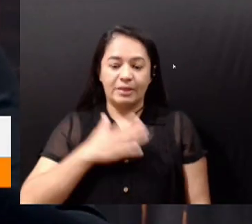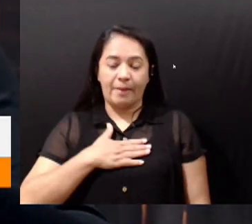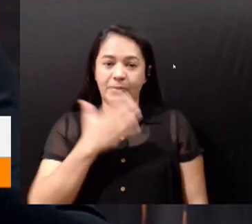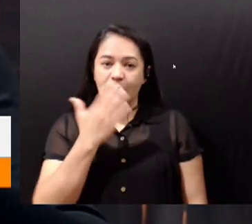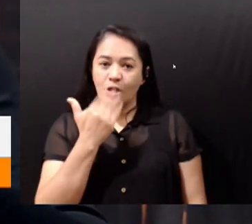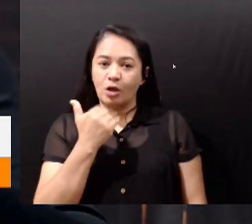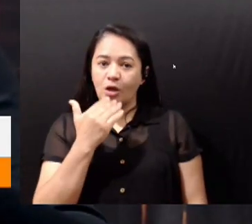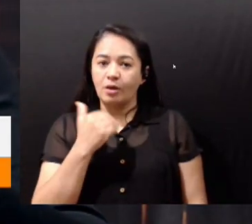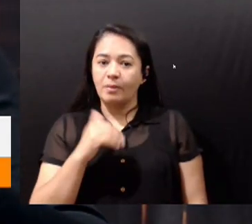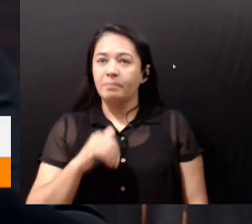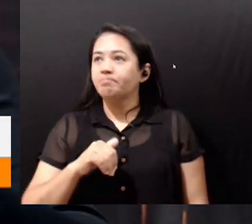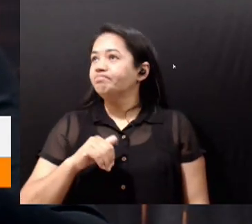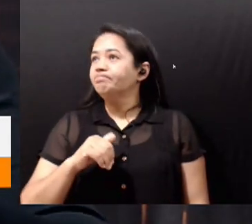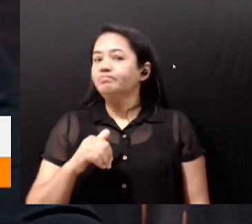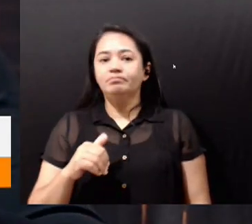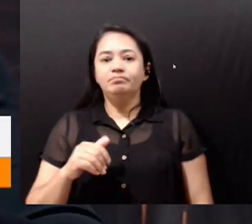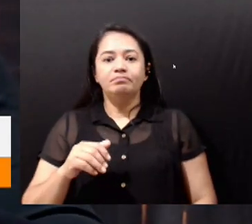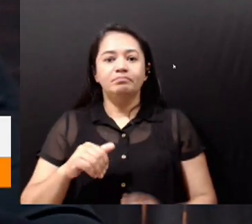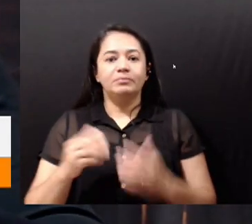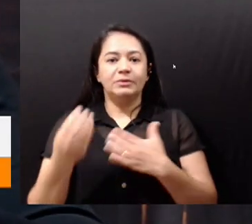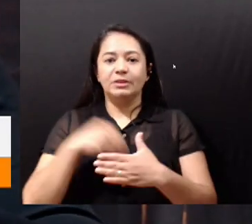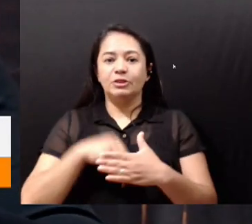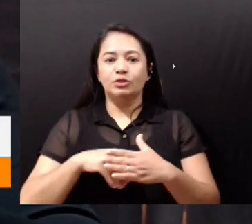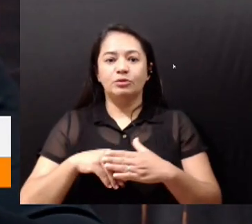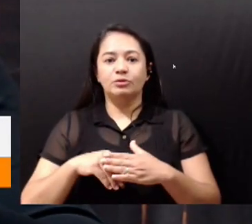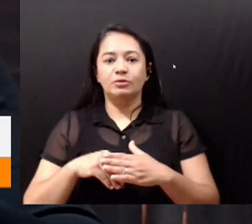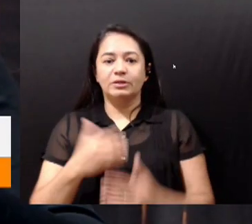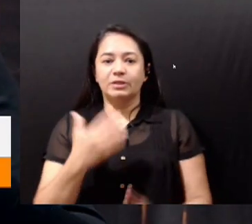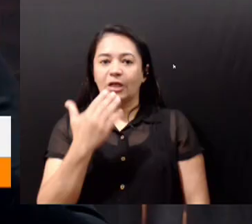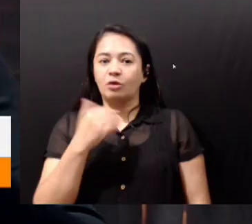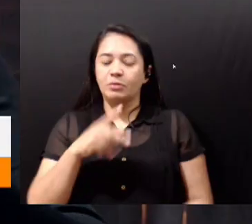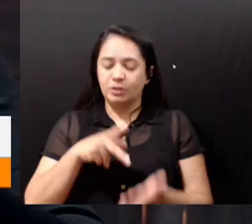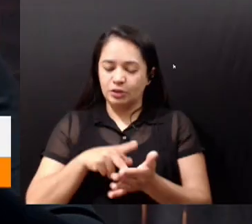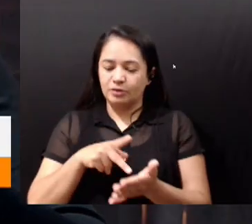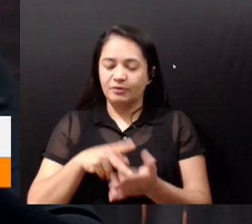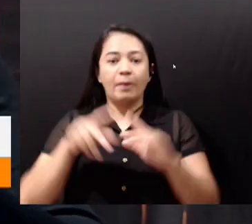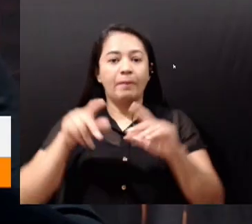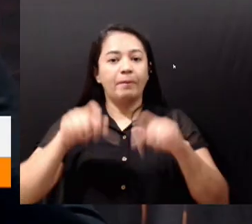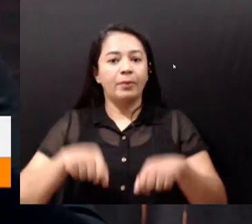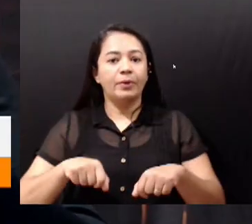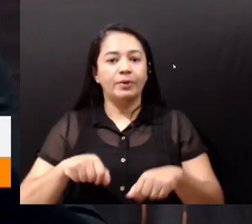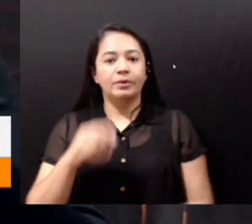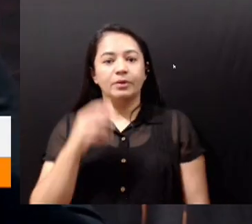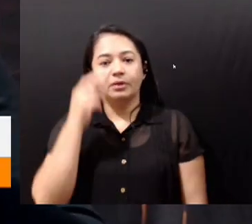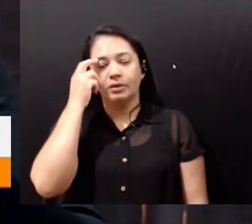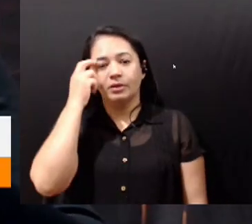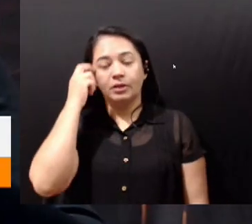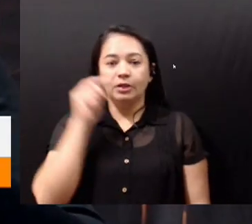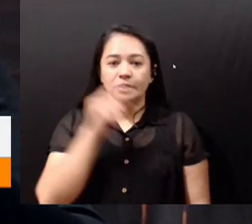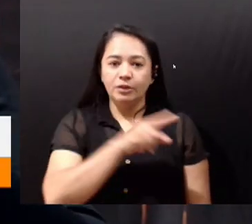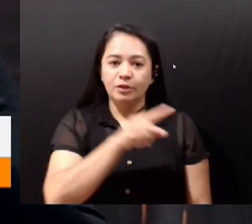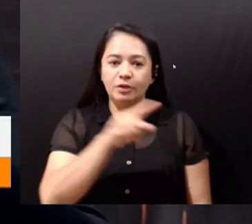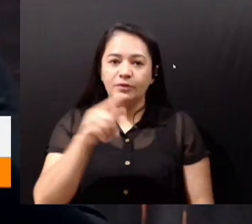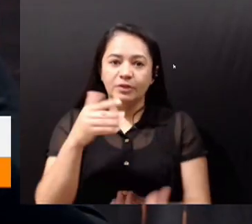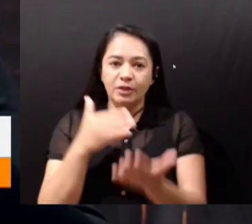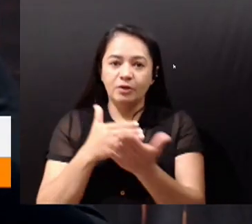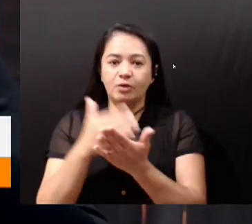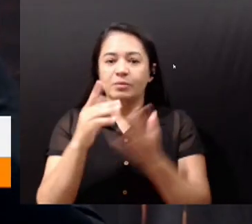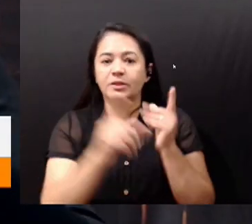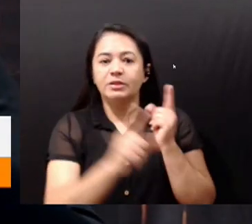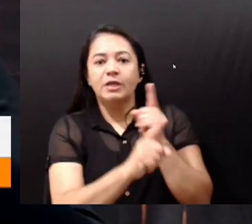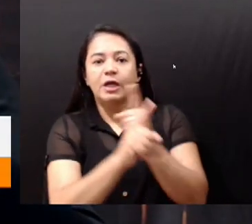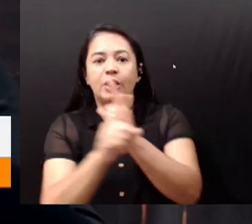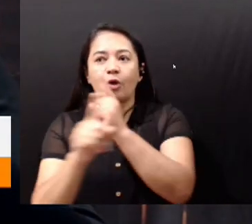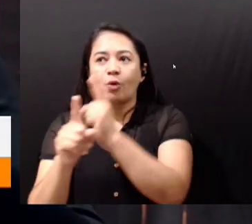mais dentro da comida de verdade possível, e você começa, assim, a encontrar caminhos